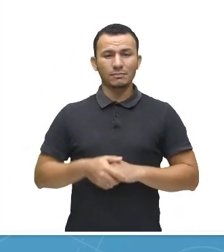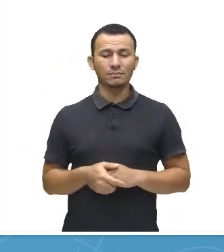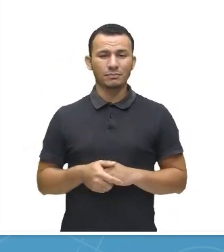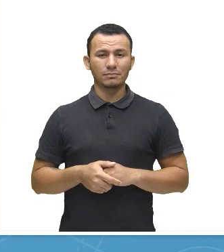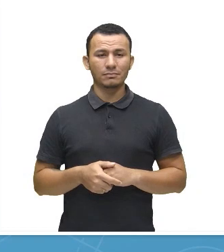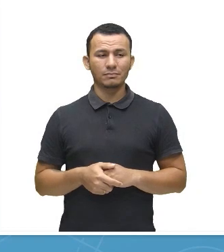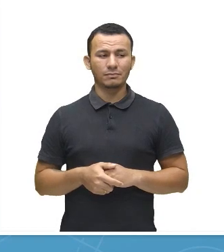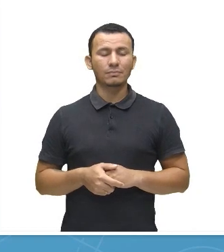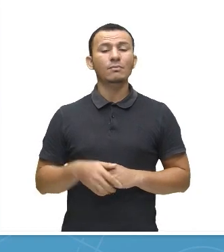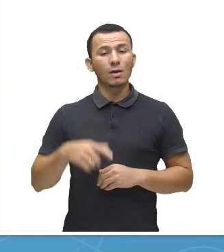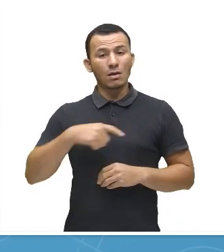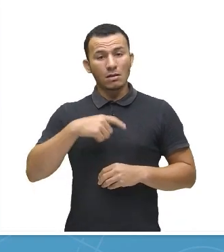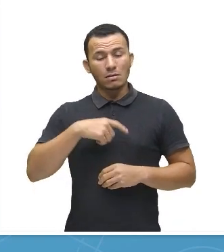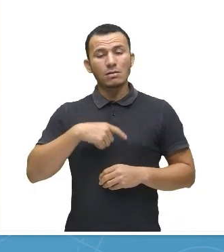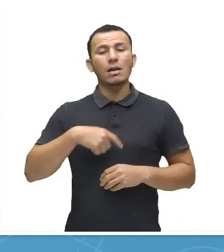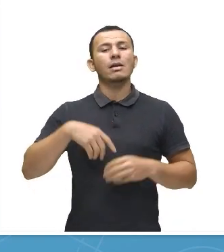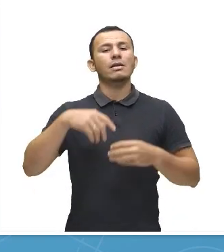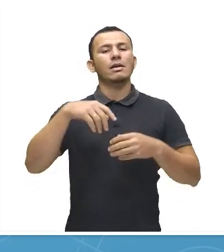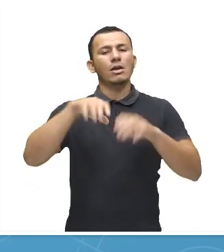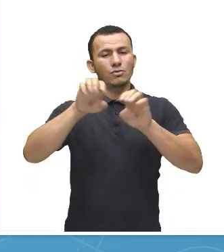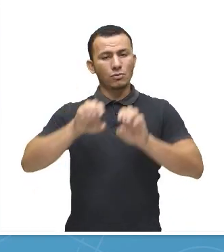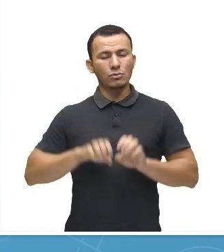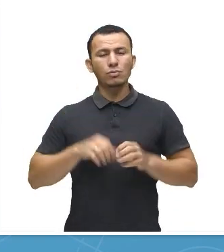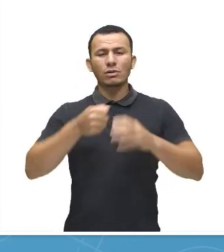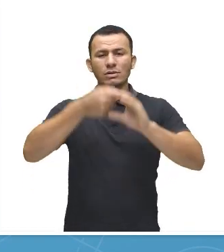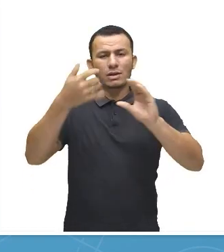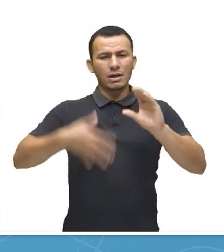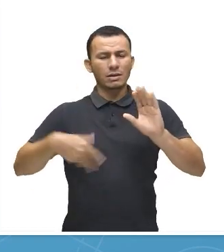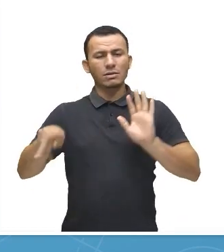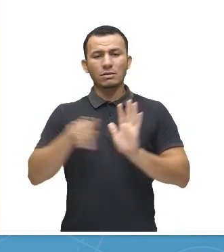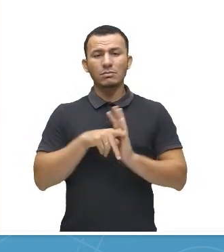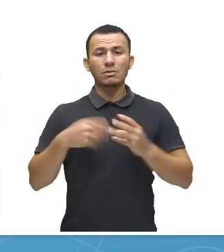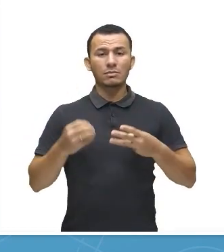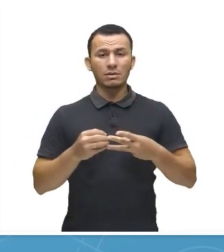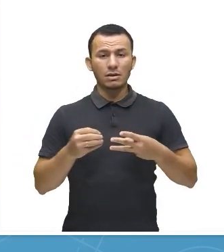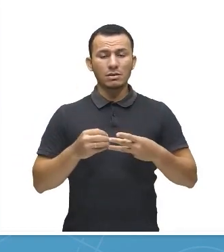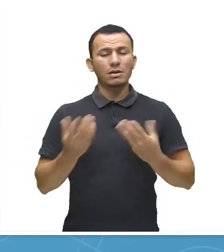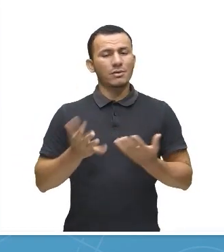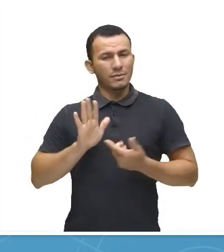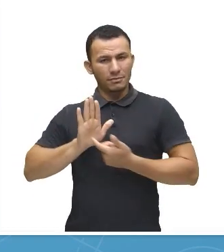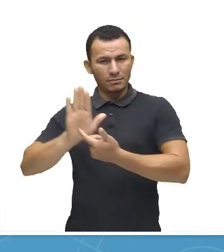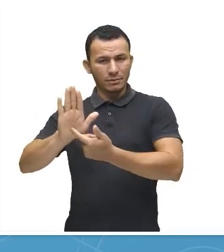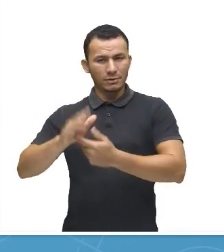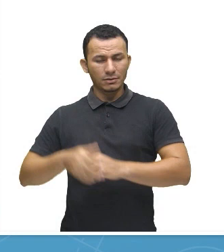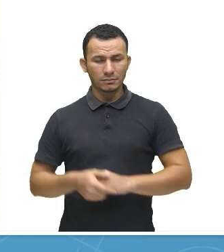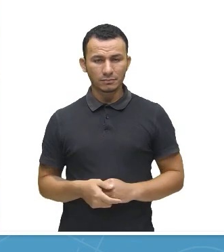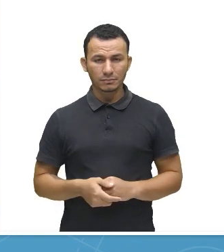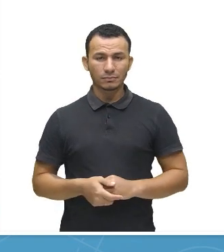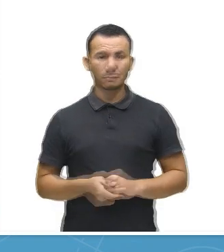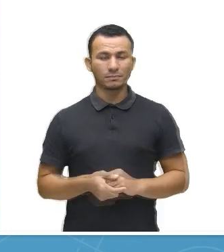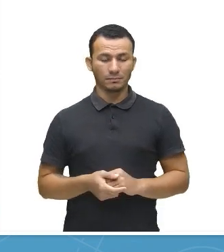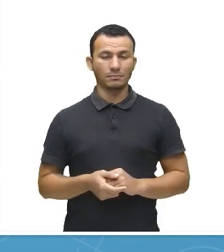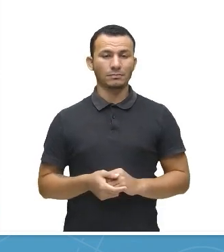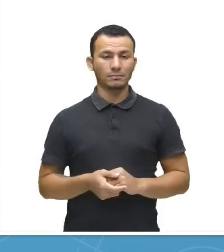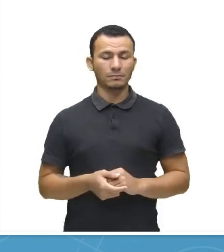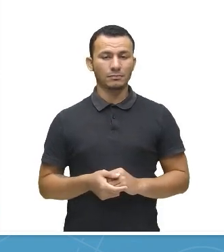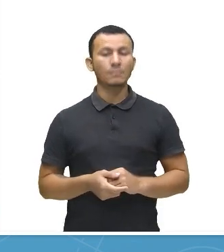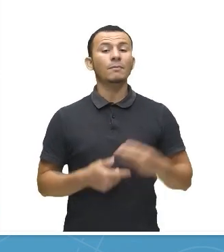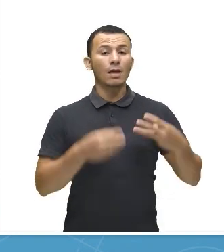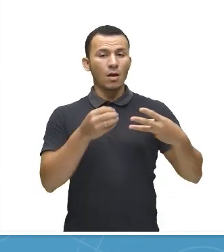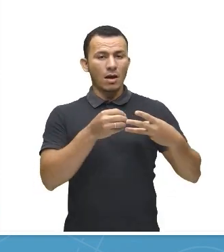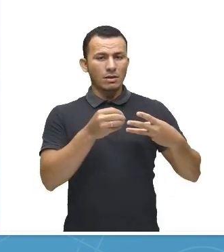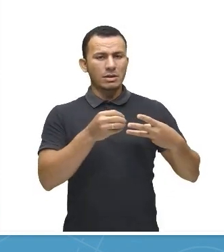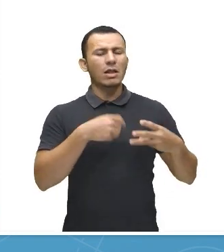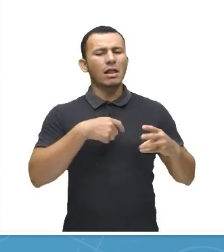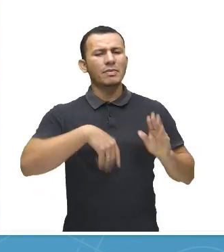são características para a formação das células. Vou trazer aí para vocês. Partes de uma célula. A